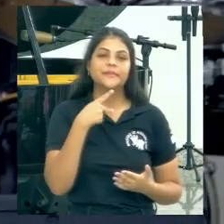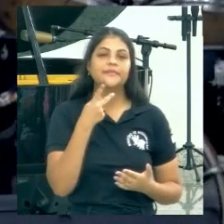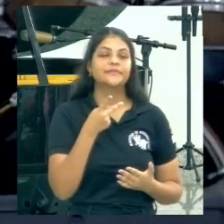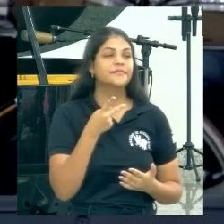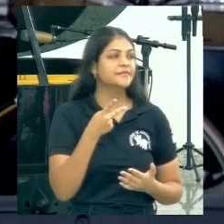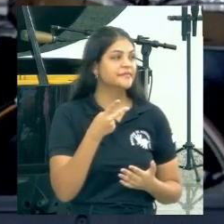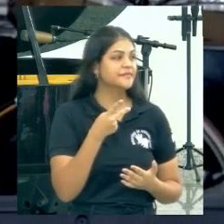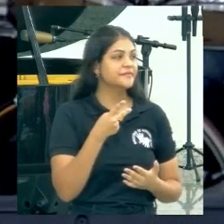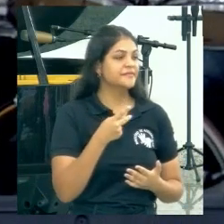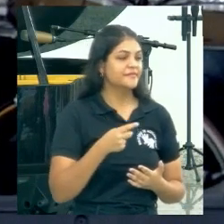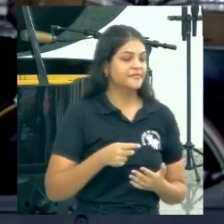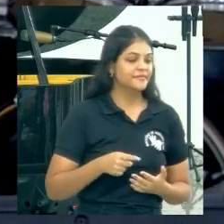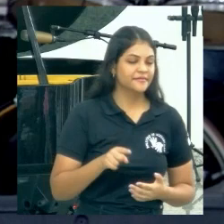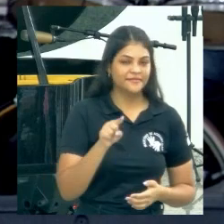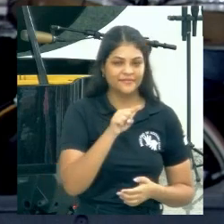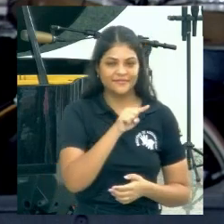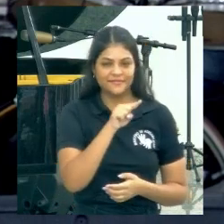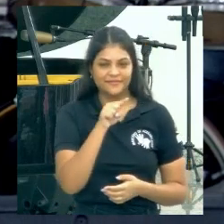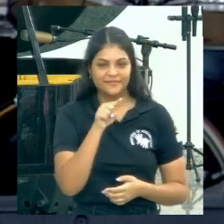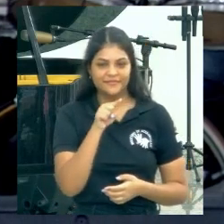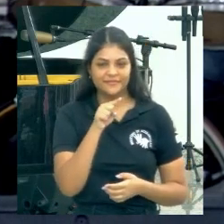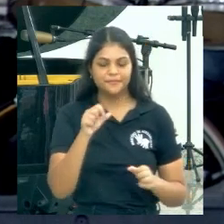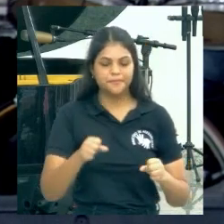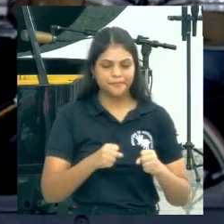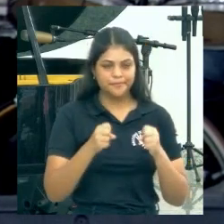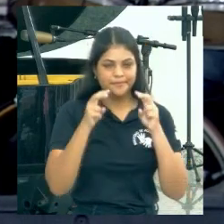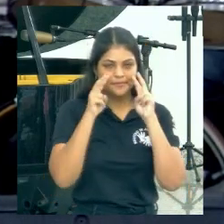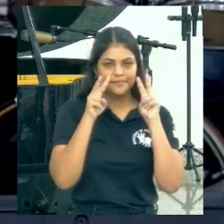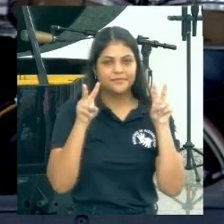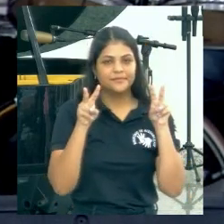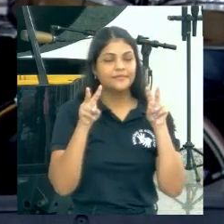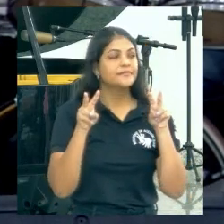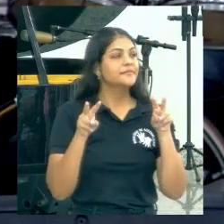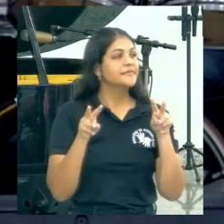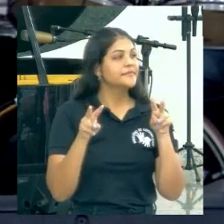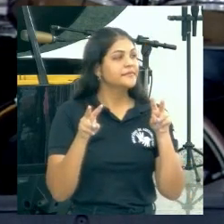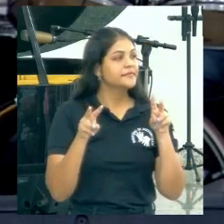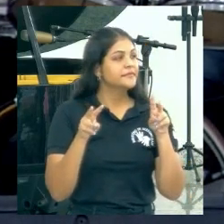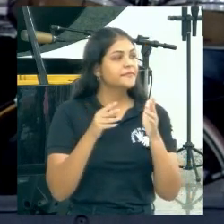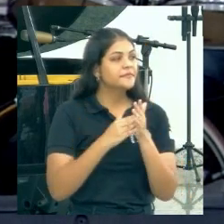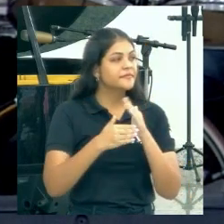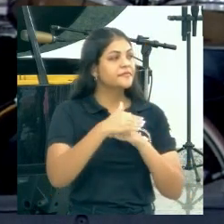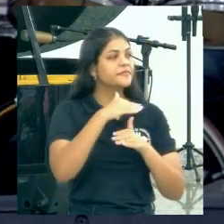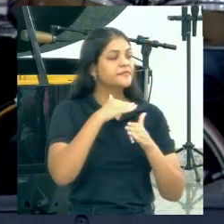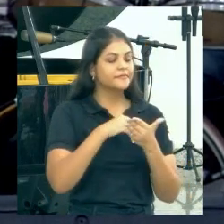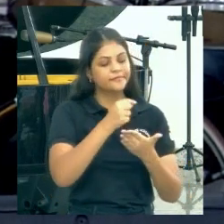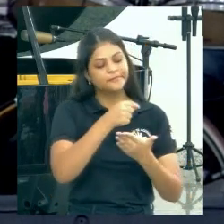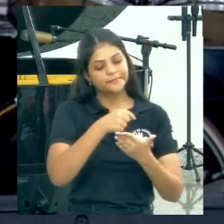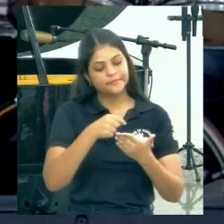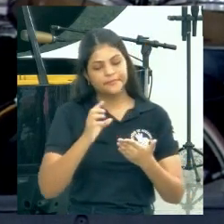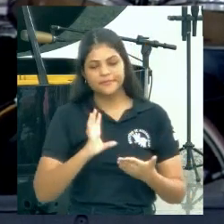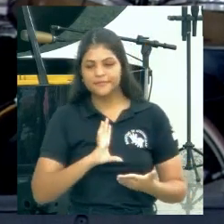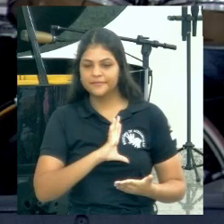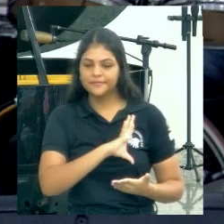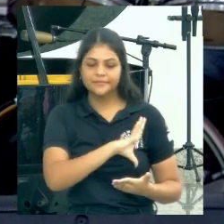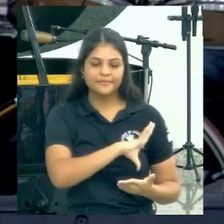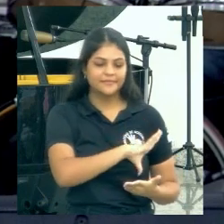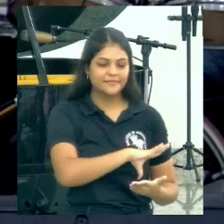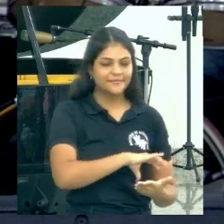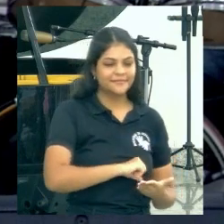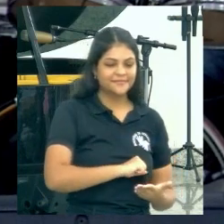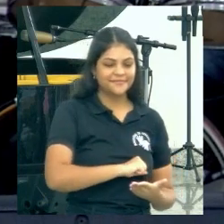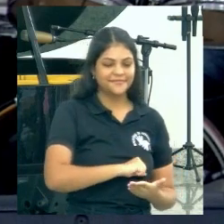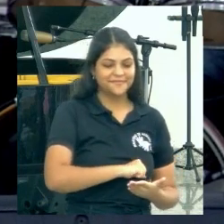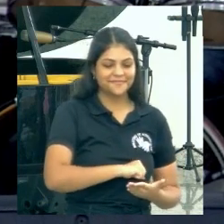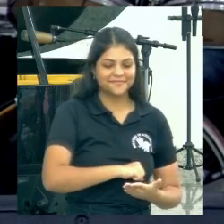seguinte, deixe-me passar para que você possa acompanhar comigo. Ele dizia o seguinte: todas as cartas de amor são